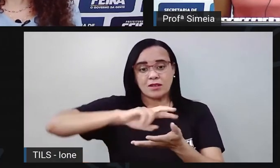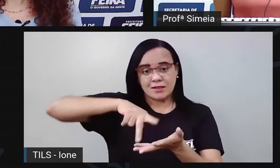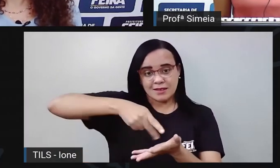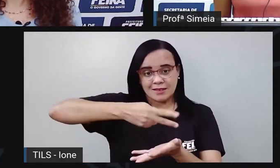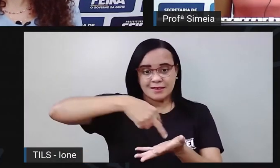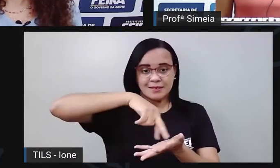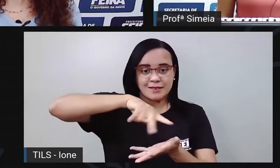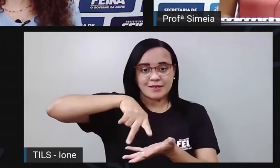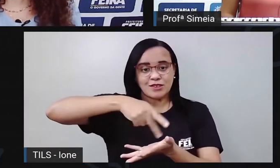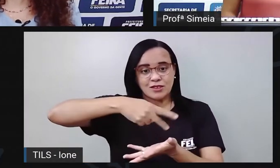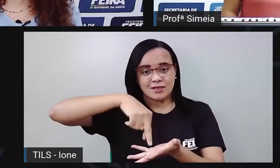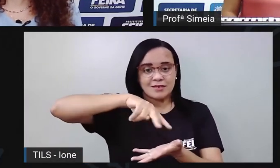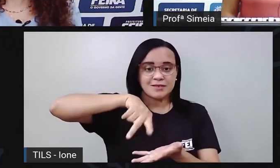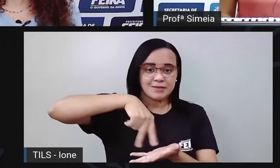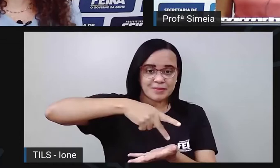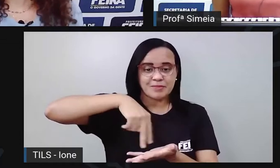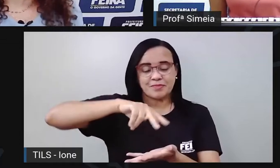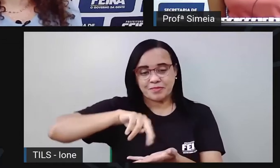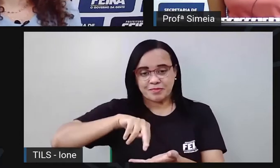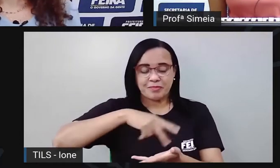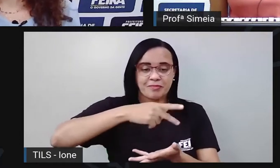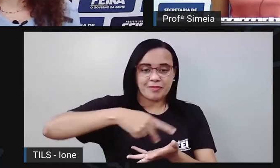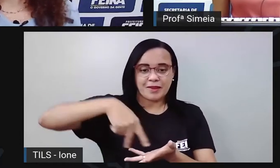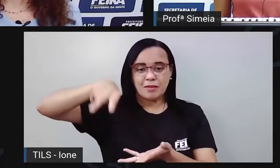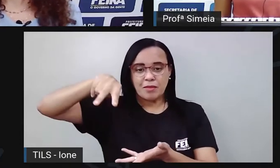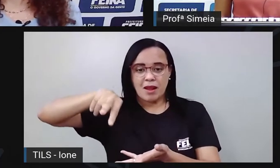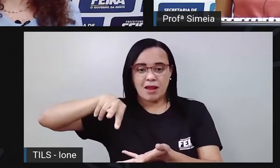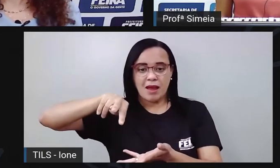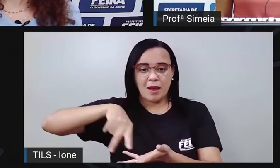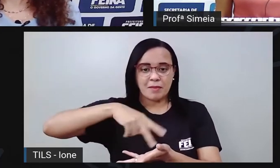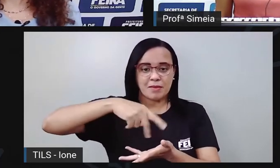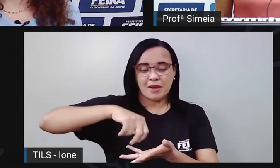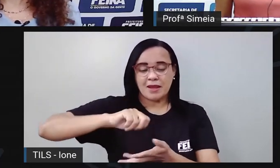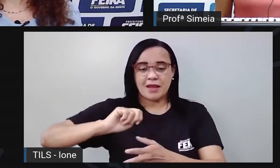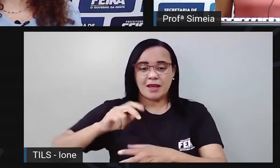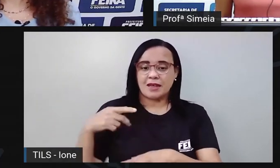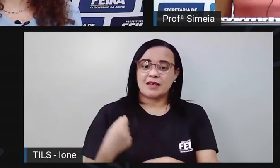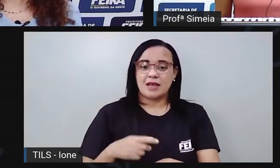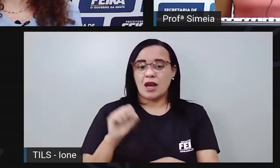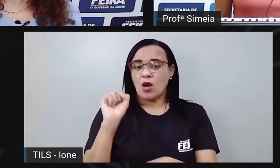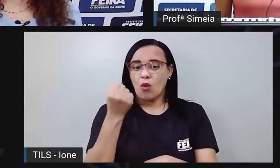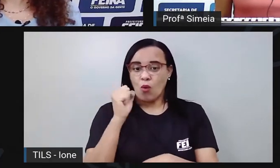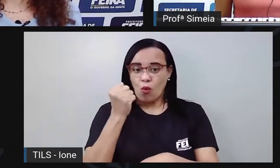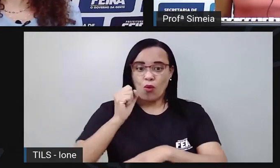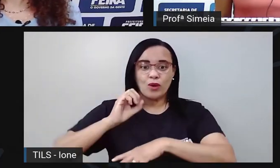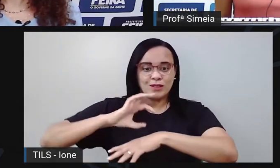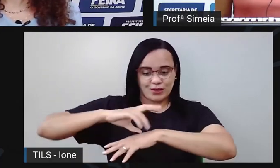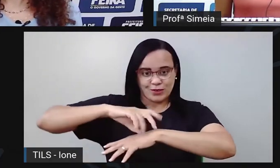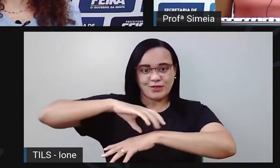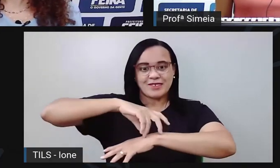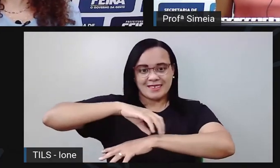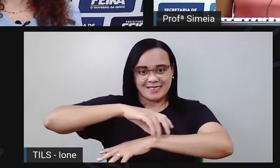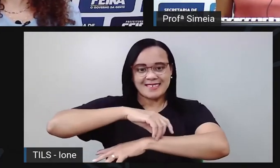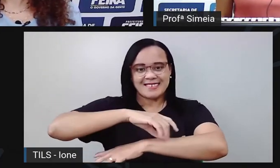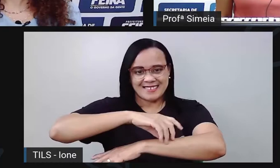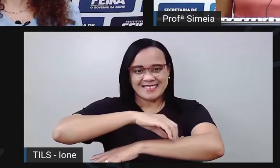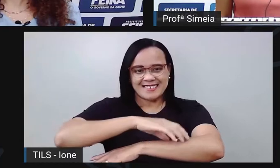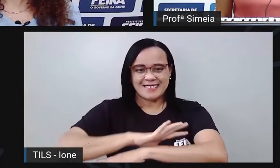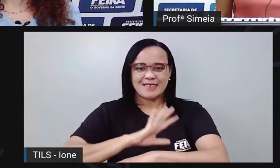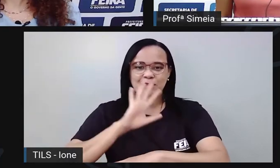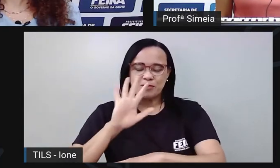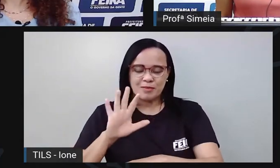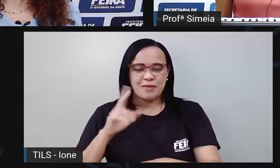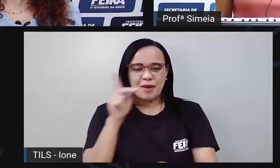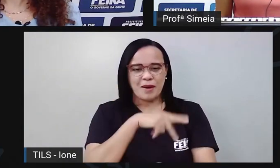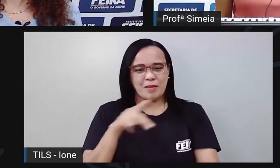gosta de sapatear lá e para cá com as suas oito bem mas como eu só tenho uma mão para poder fazer a